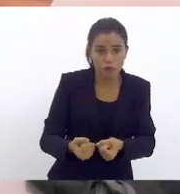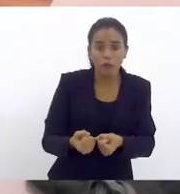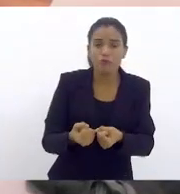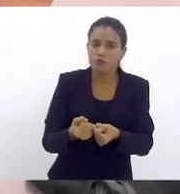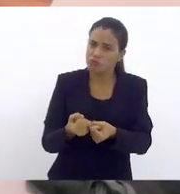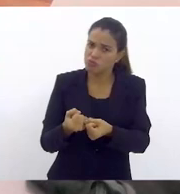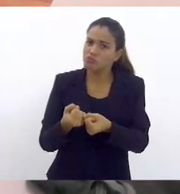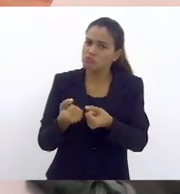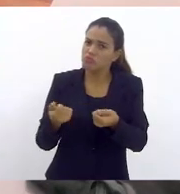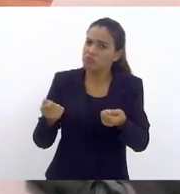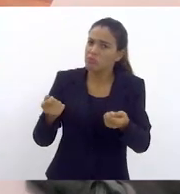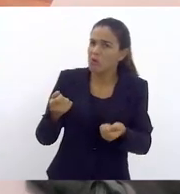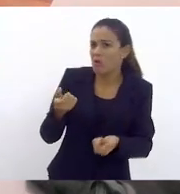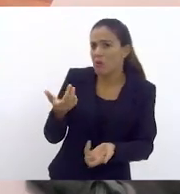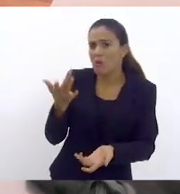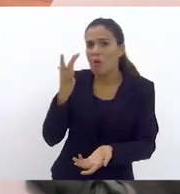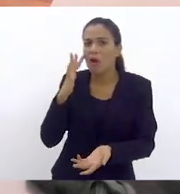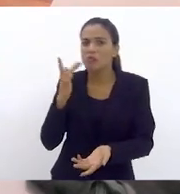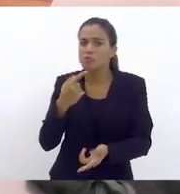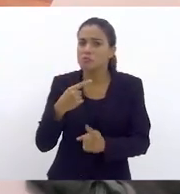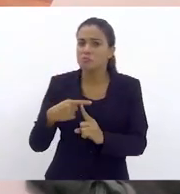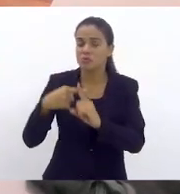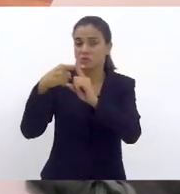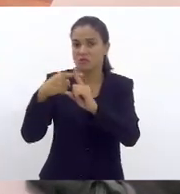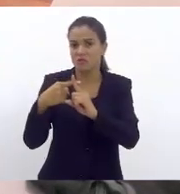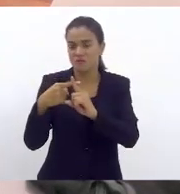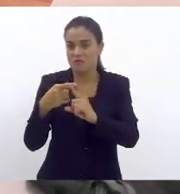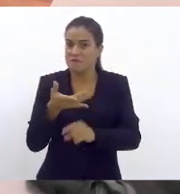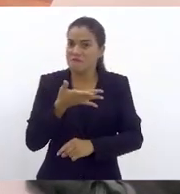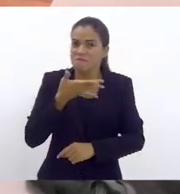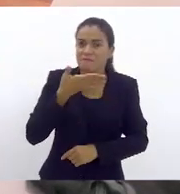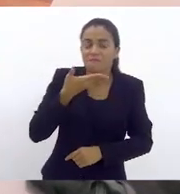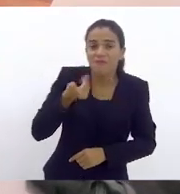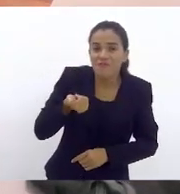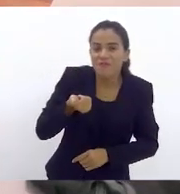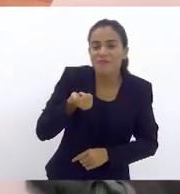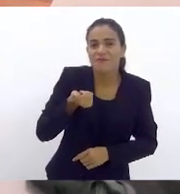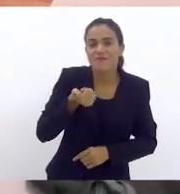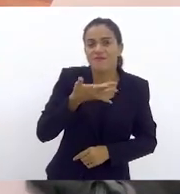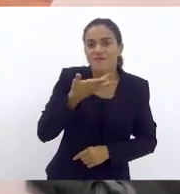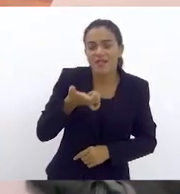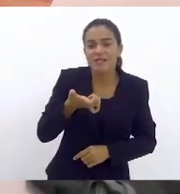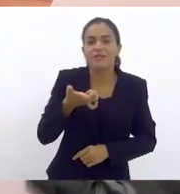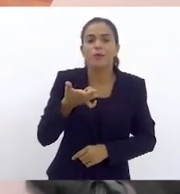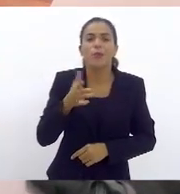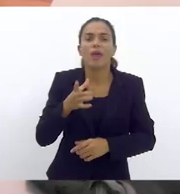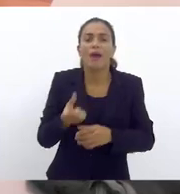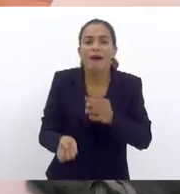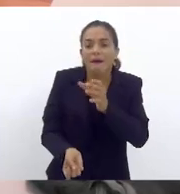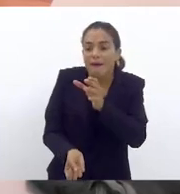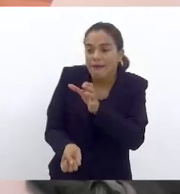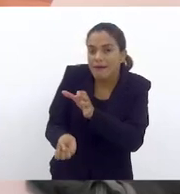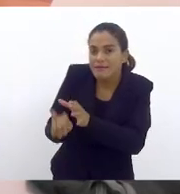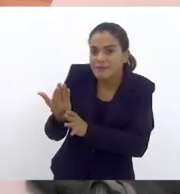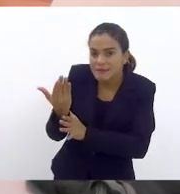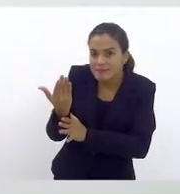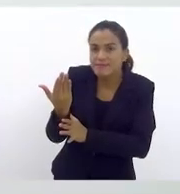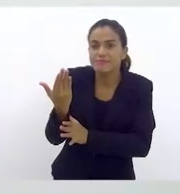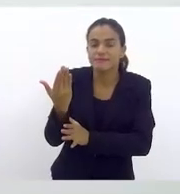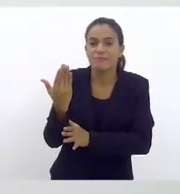enfrentar né porque isso facilitaria bastante quer dizer a instalação de